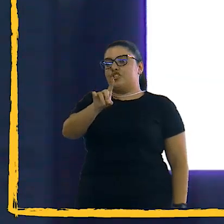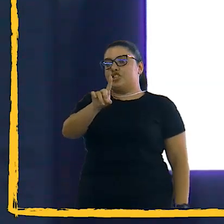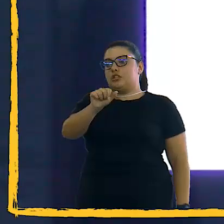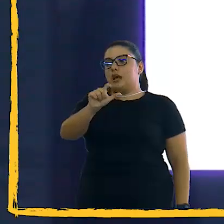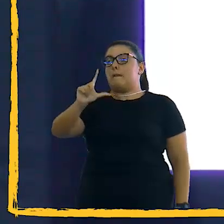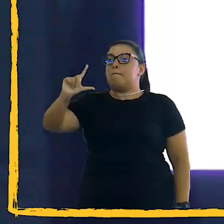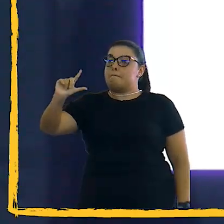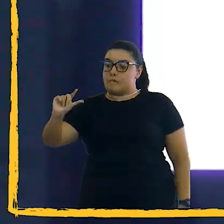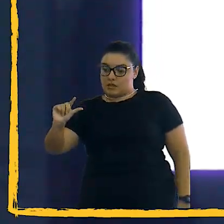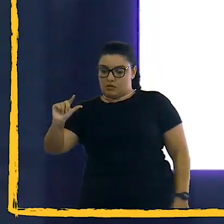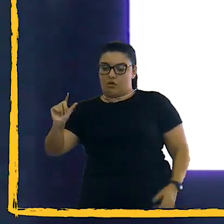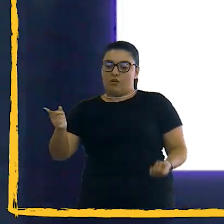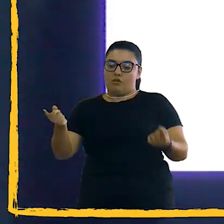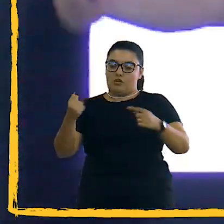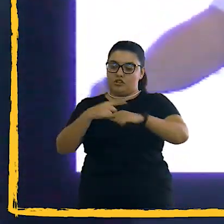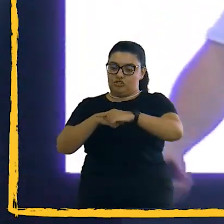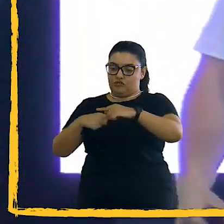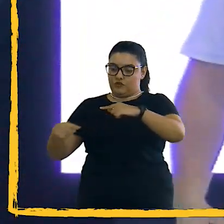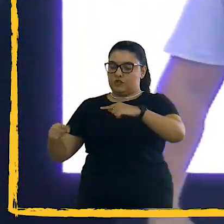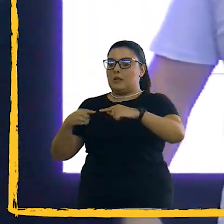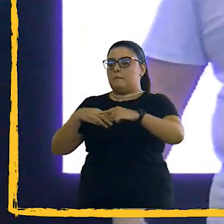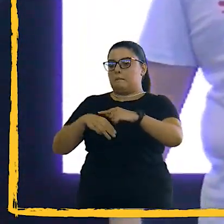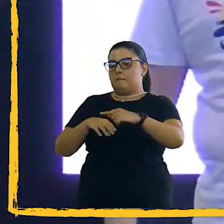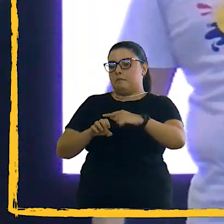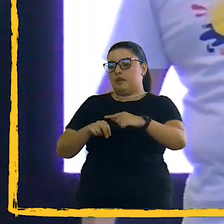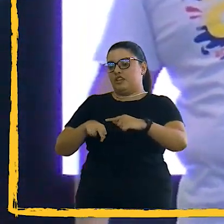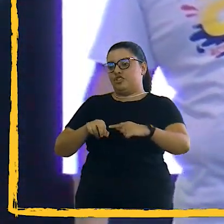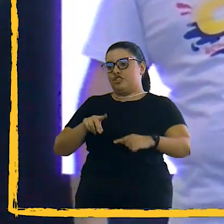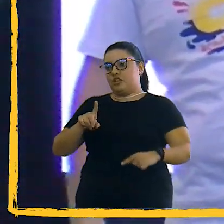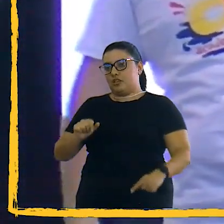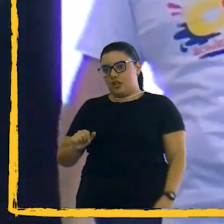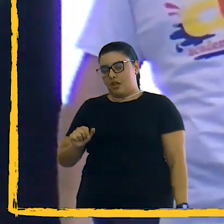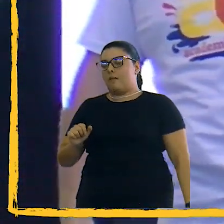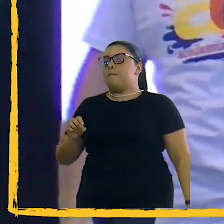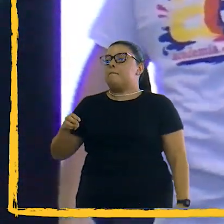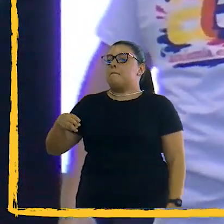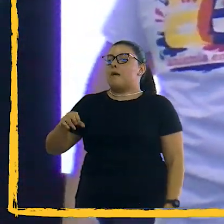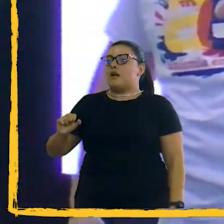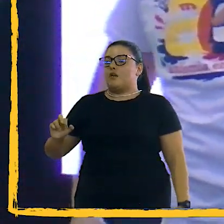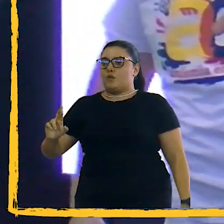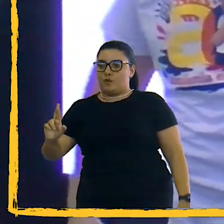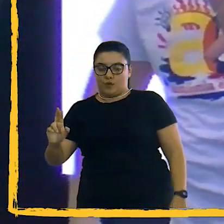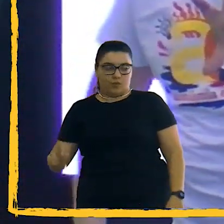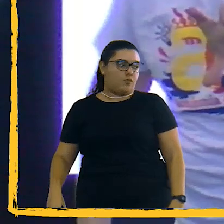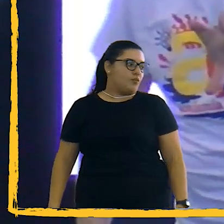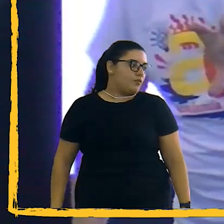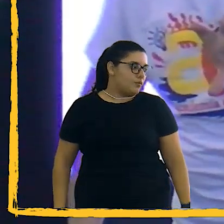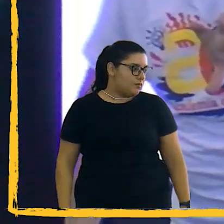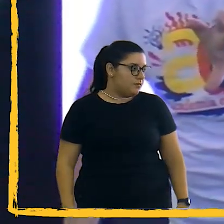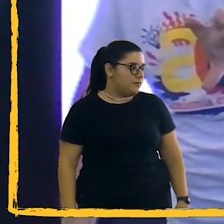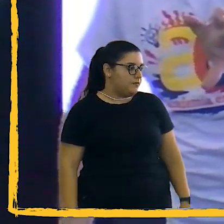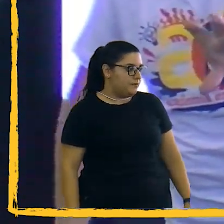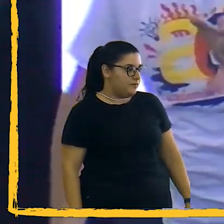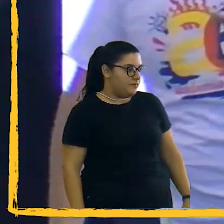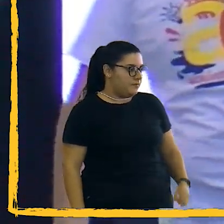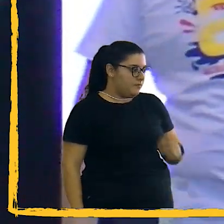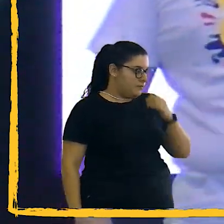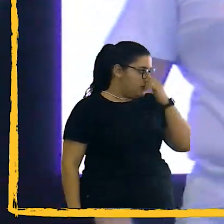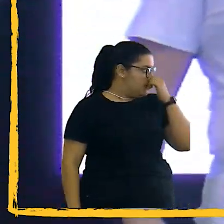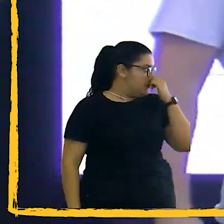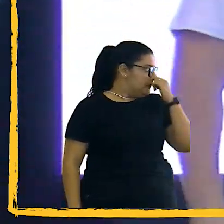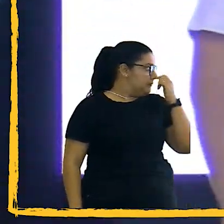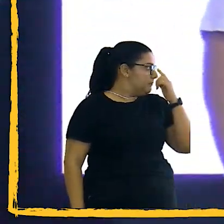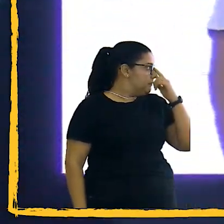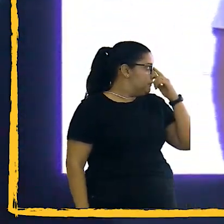medida em outras palavras a medida do desenho dividido pela medida real ou